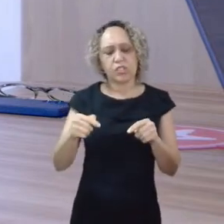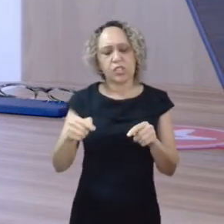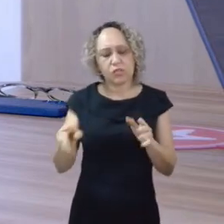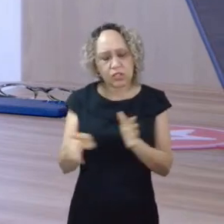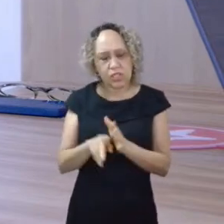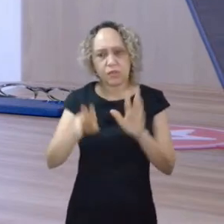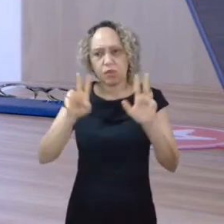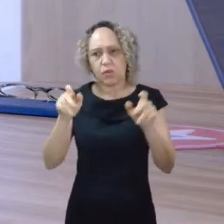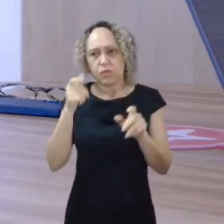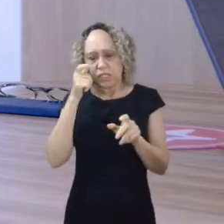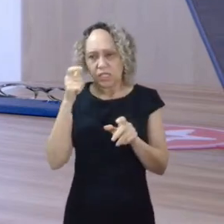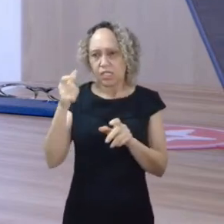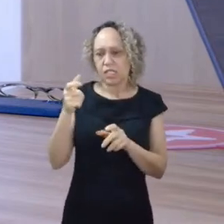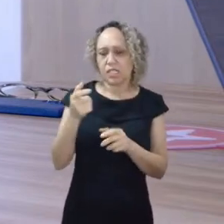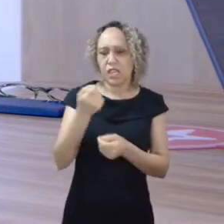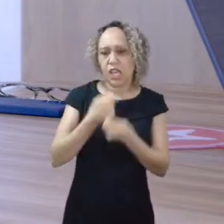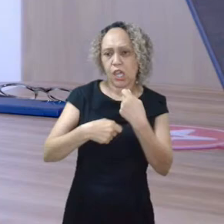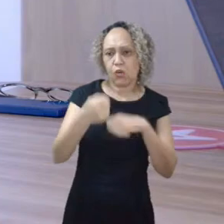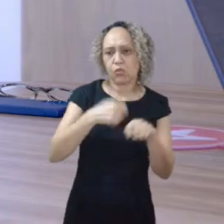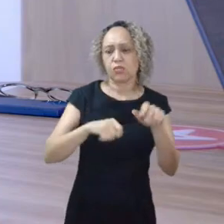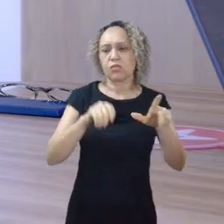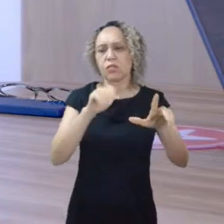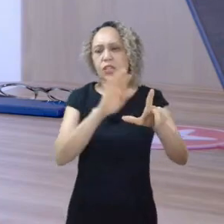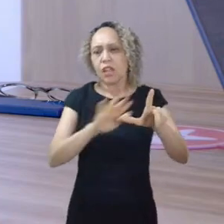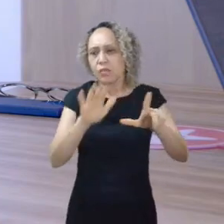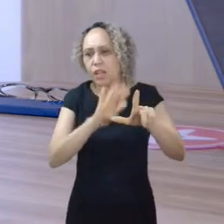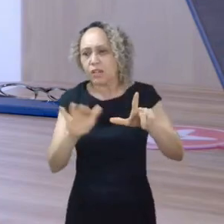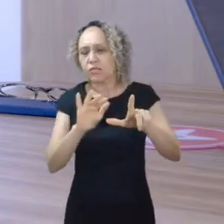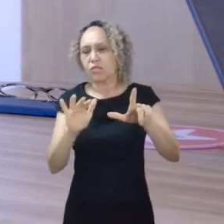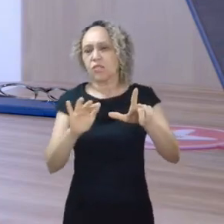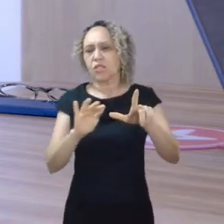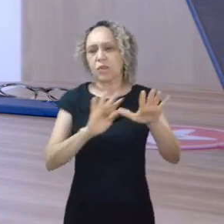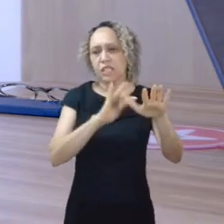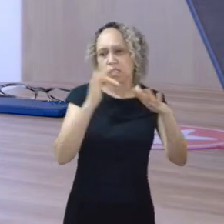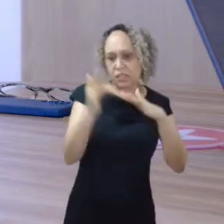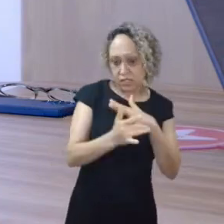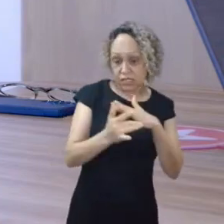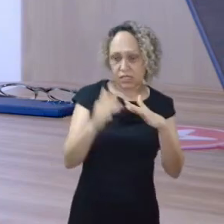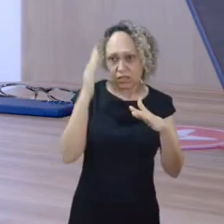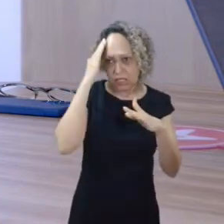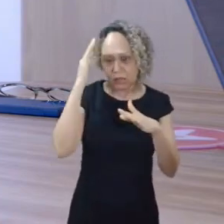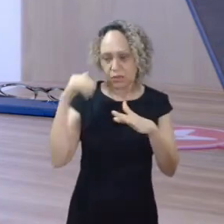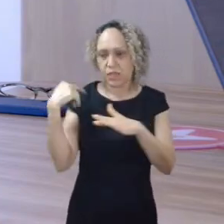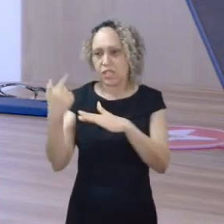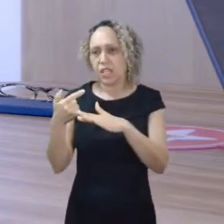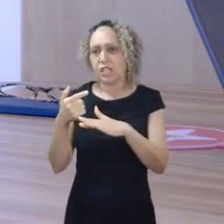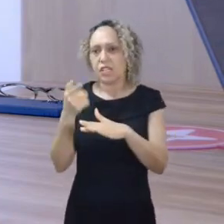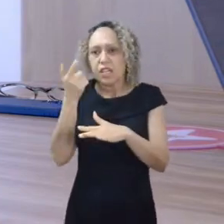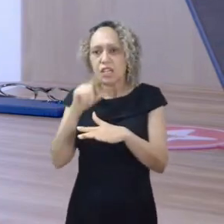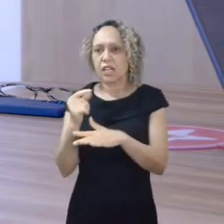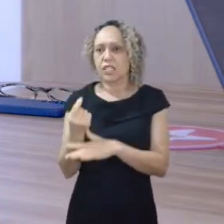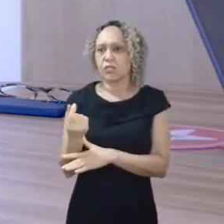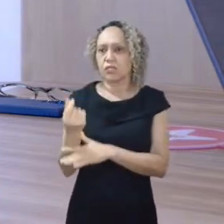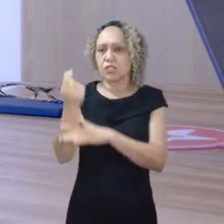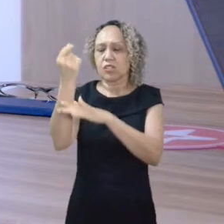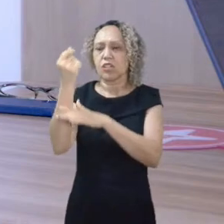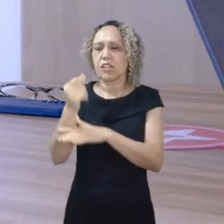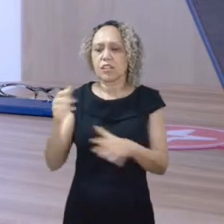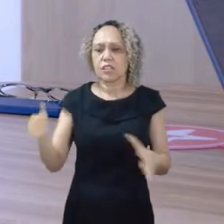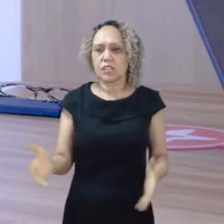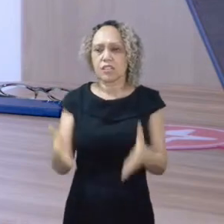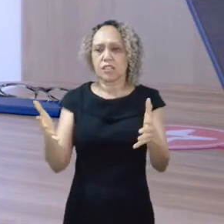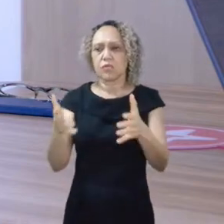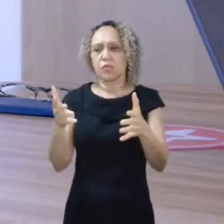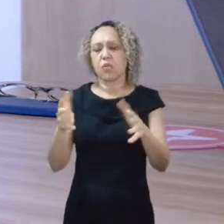gente sabe que as plataformas sim ganham dinheiro fazendo com que esses algoritmos promovam o direcionamento para determinados conteúdos. Você